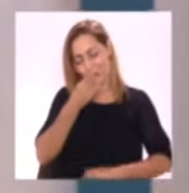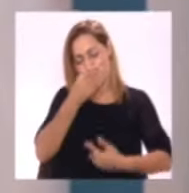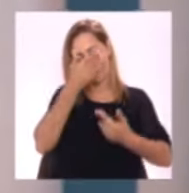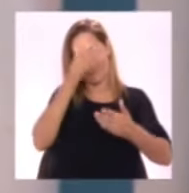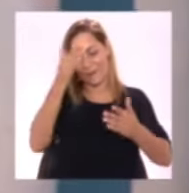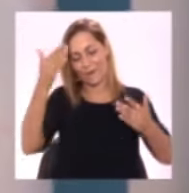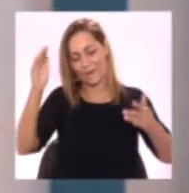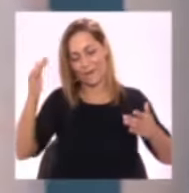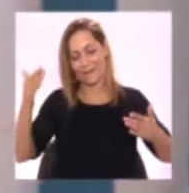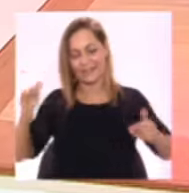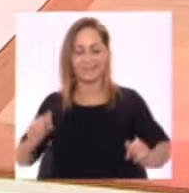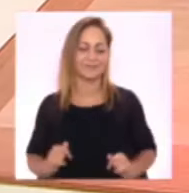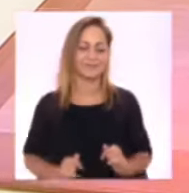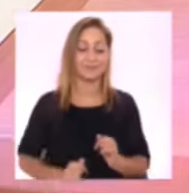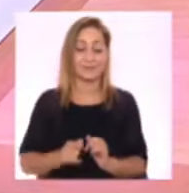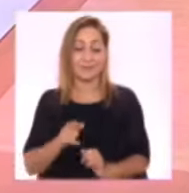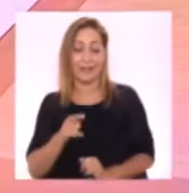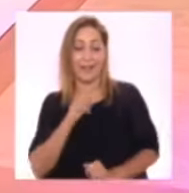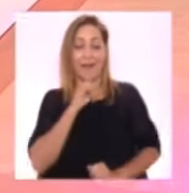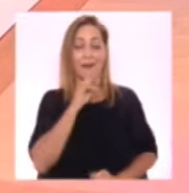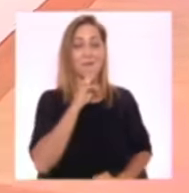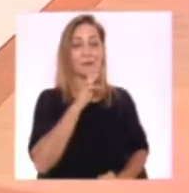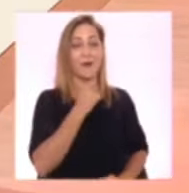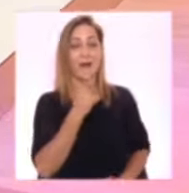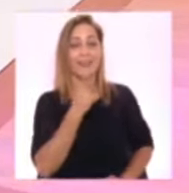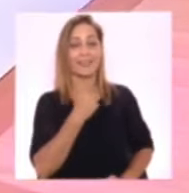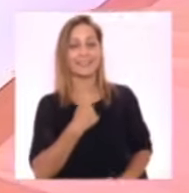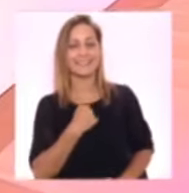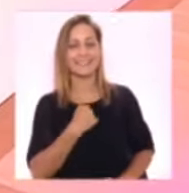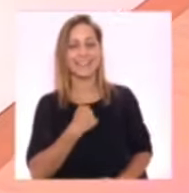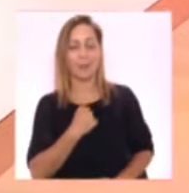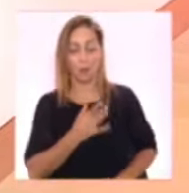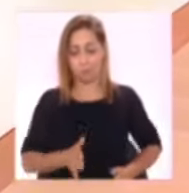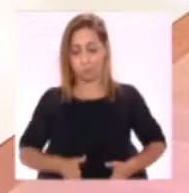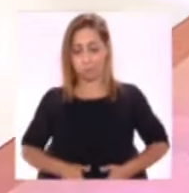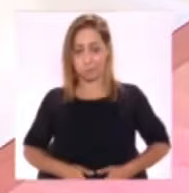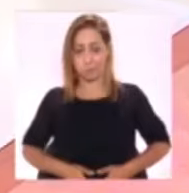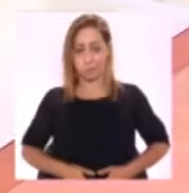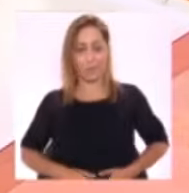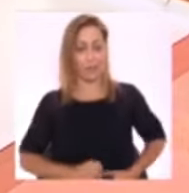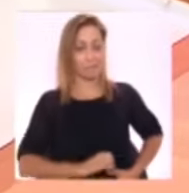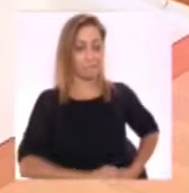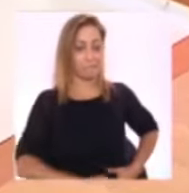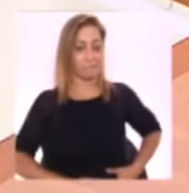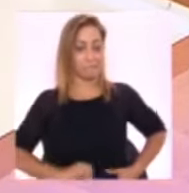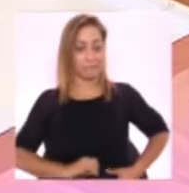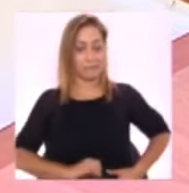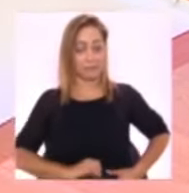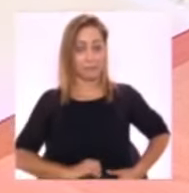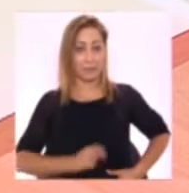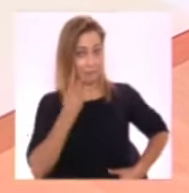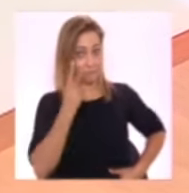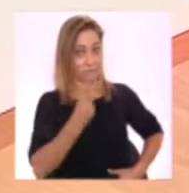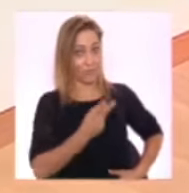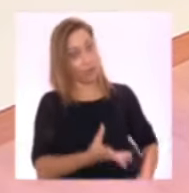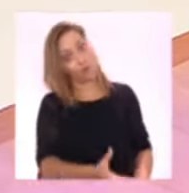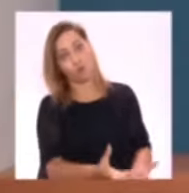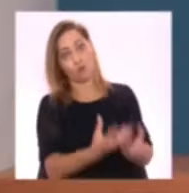fora. Já minha avó dizia, barriga vazia, o que vê